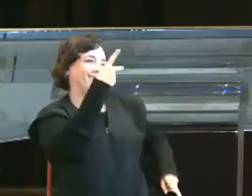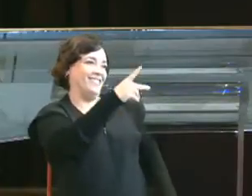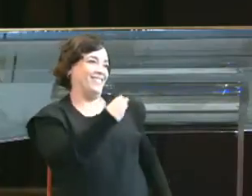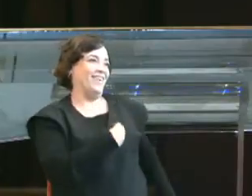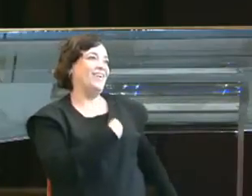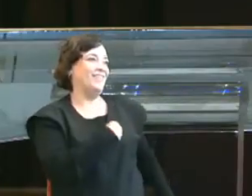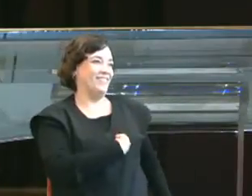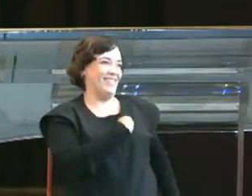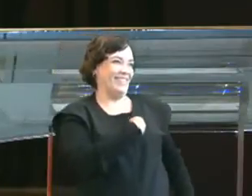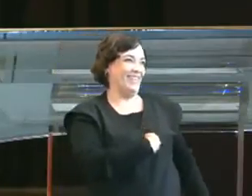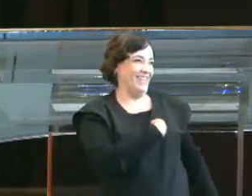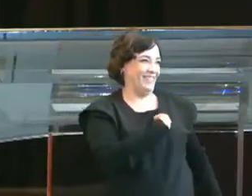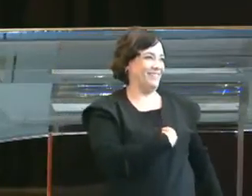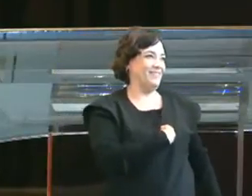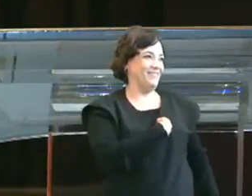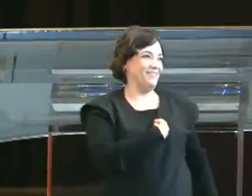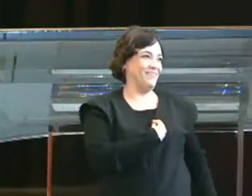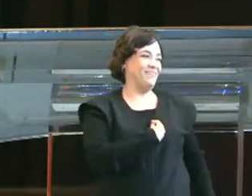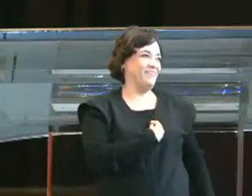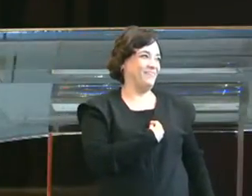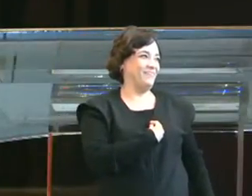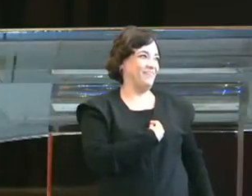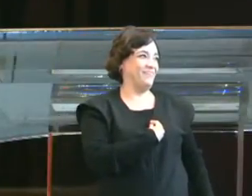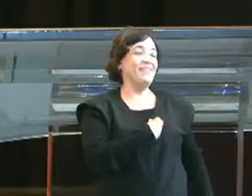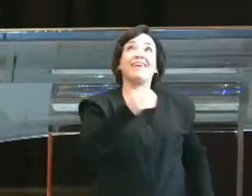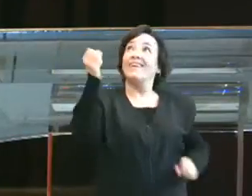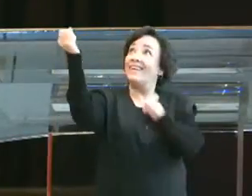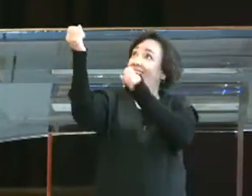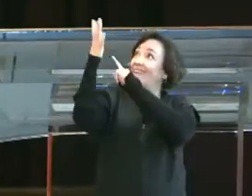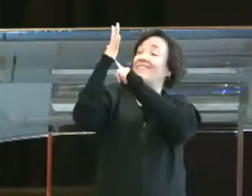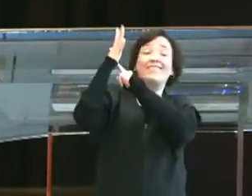revelação para nós.